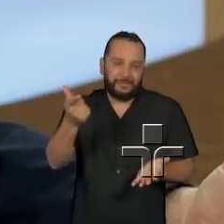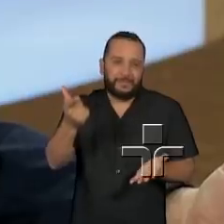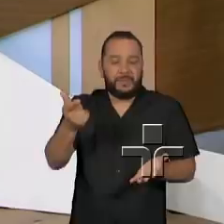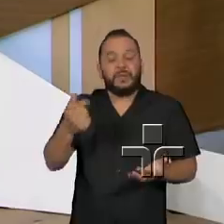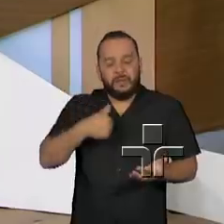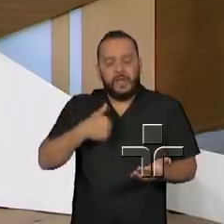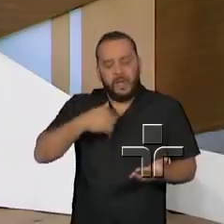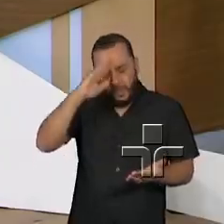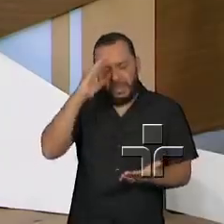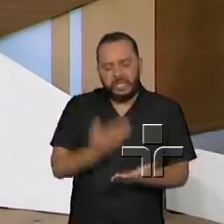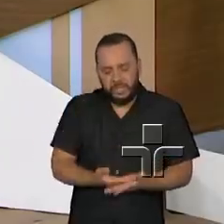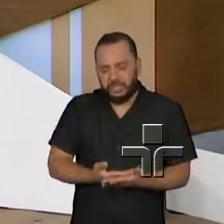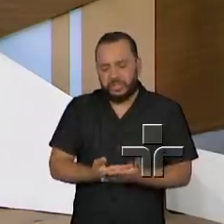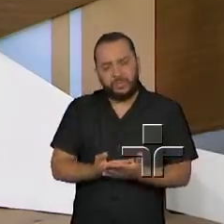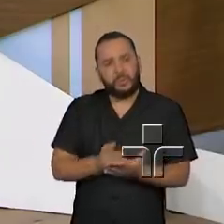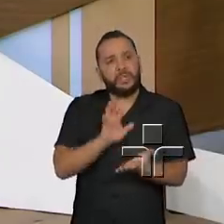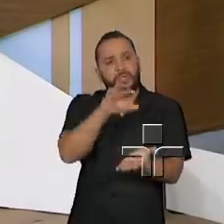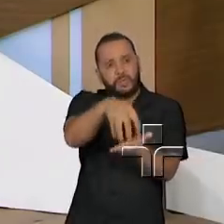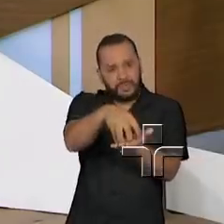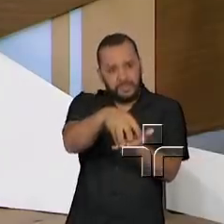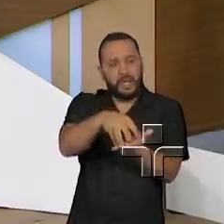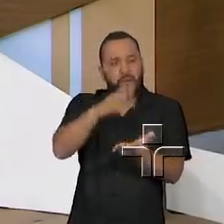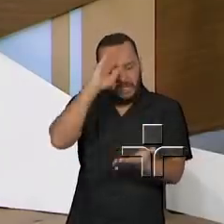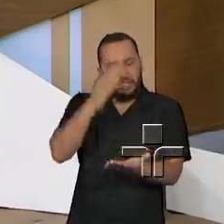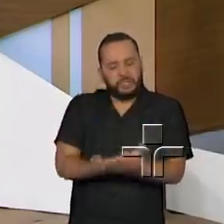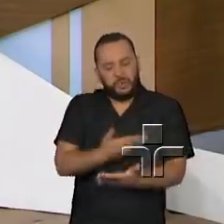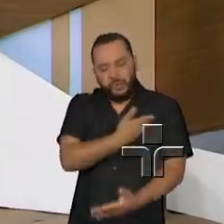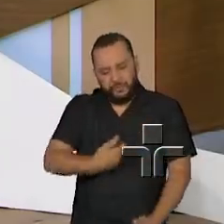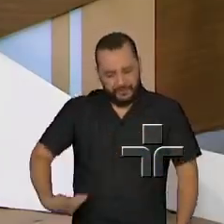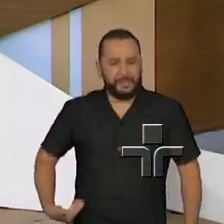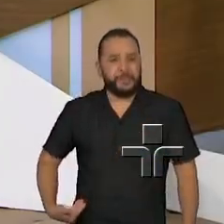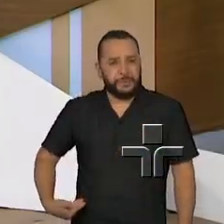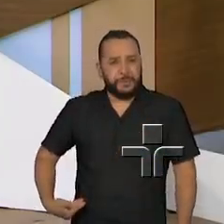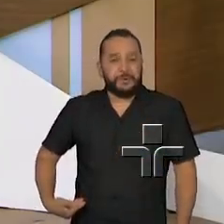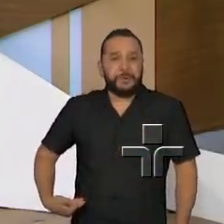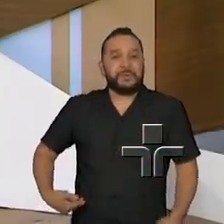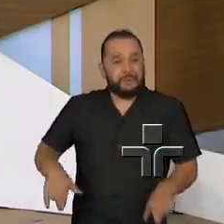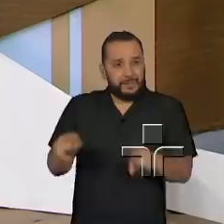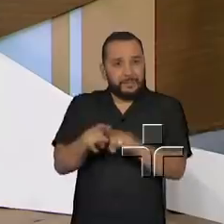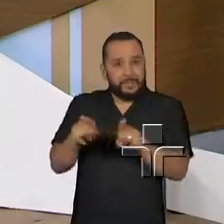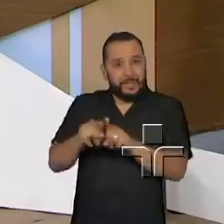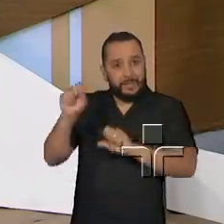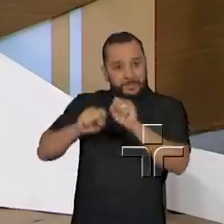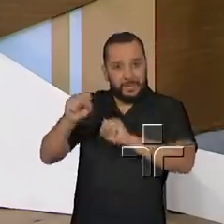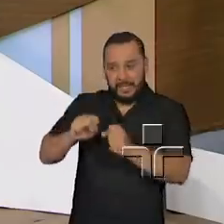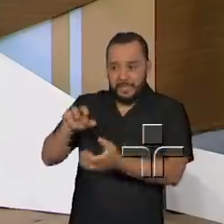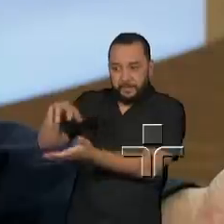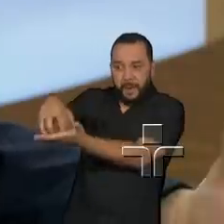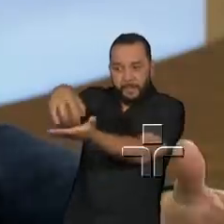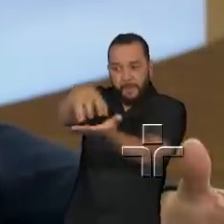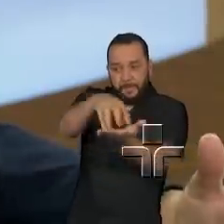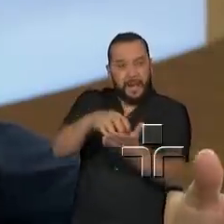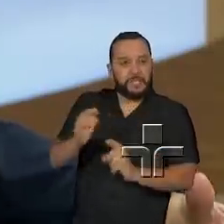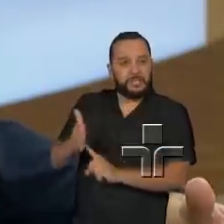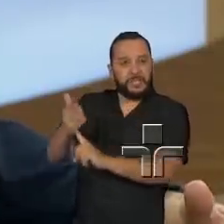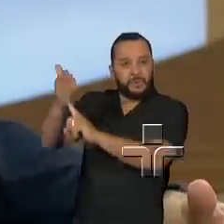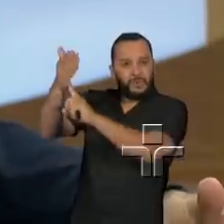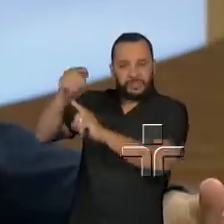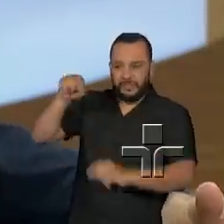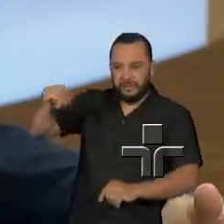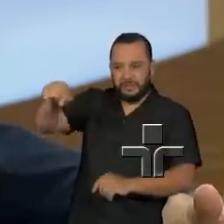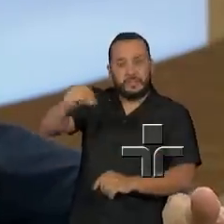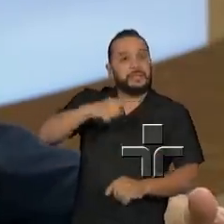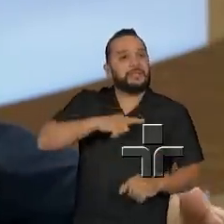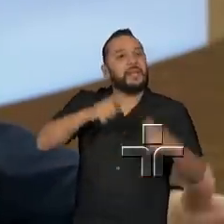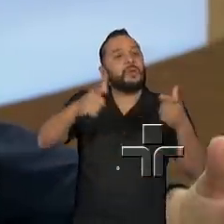Estado, acredito que as empresas podem ter um papel sobre isso. Em várias empresas de ponta, de tecnologia, as pessoas têm lugares para